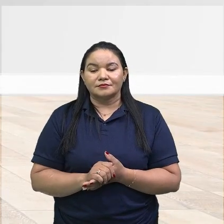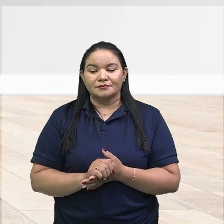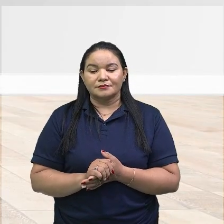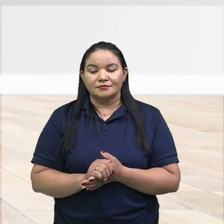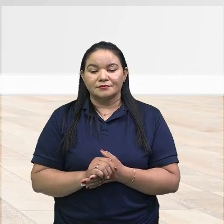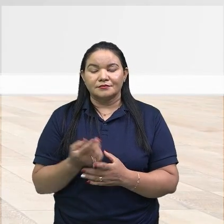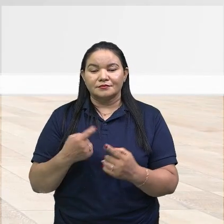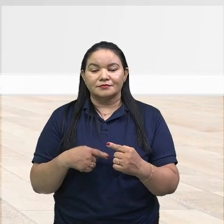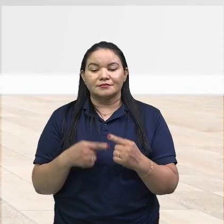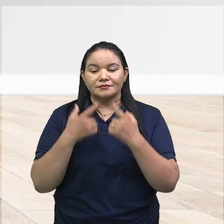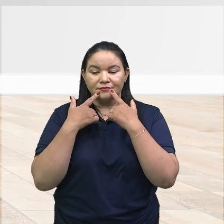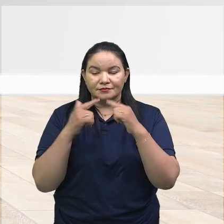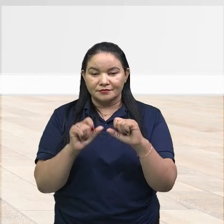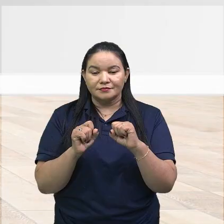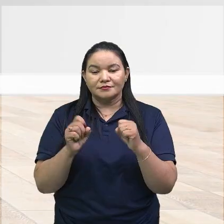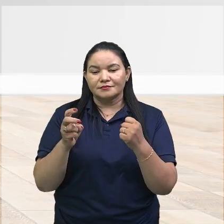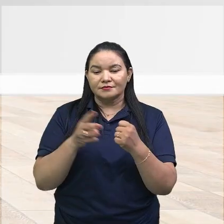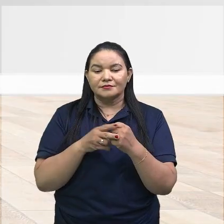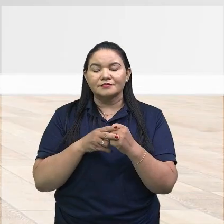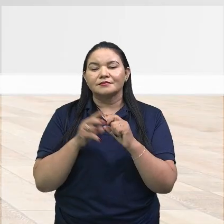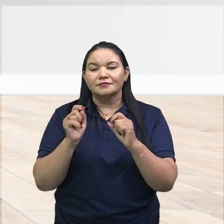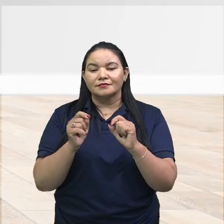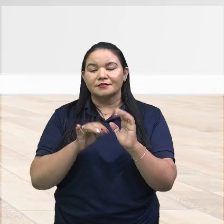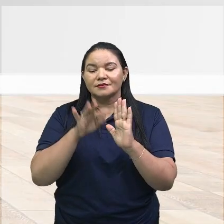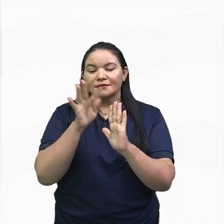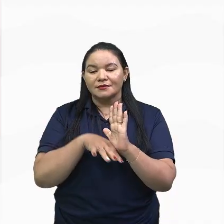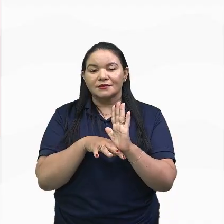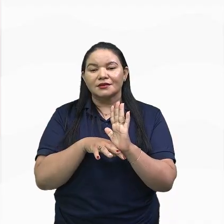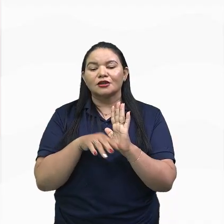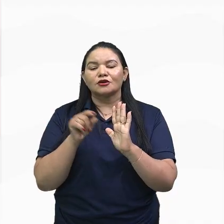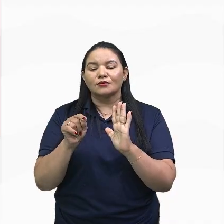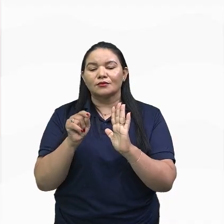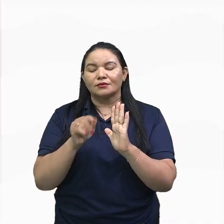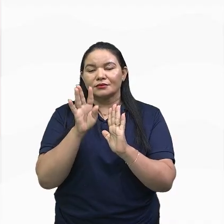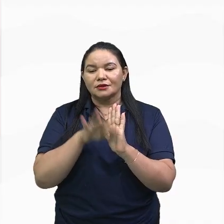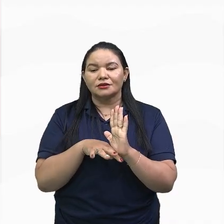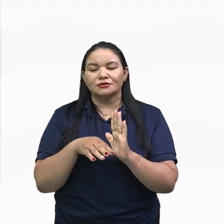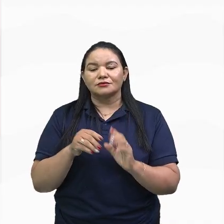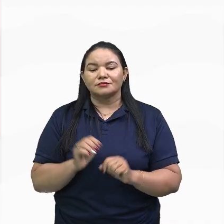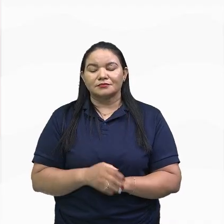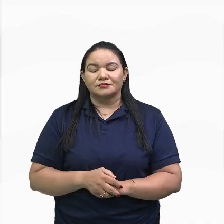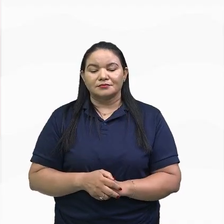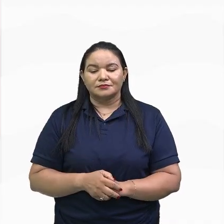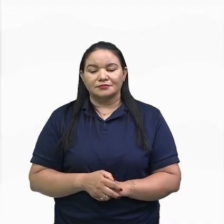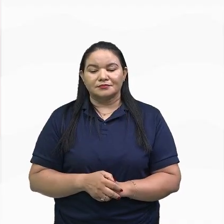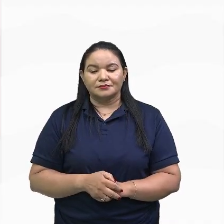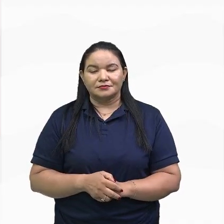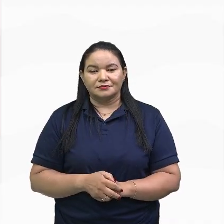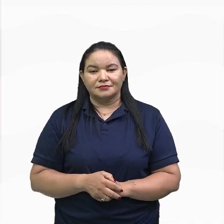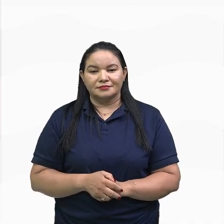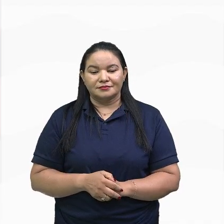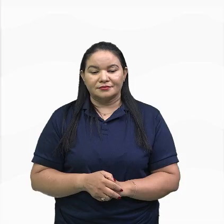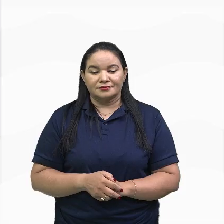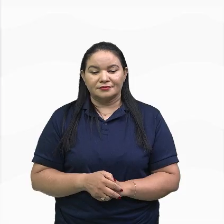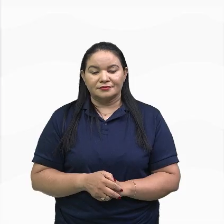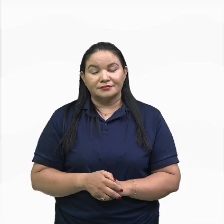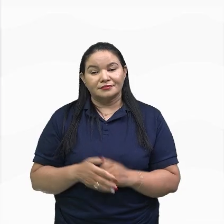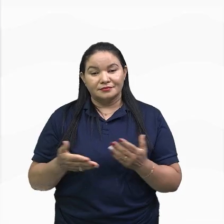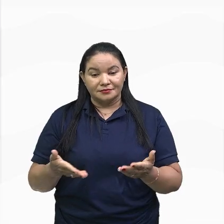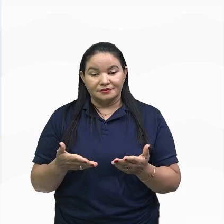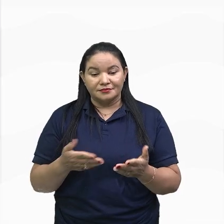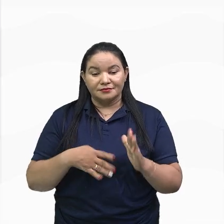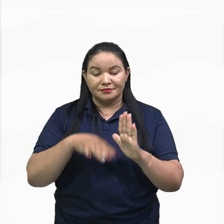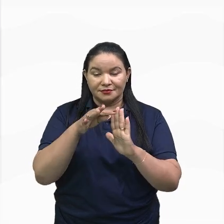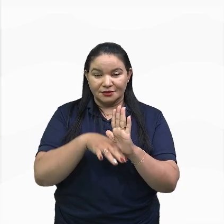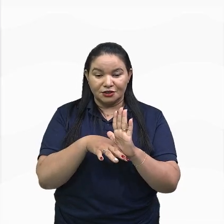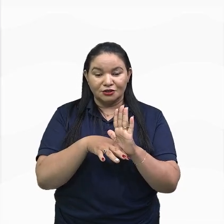não verbal, então agora sobre texto. Então, o que é um texto? O texto, a gente pode falar no item